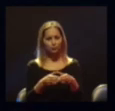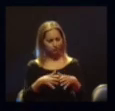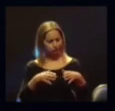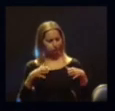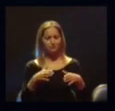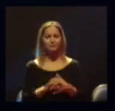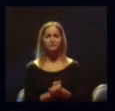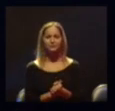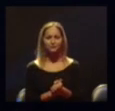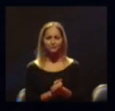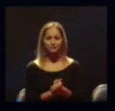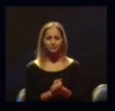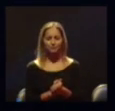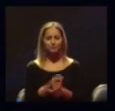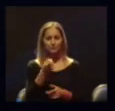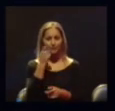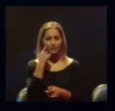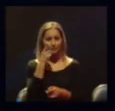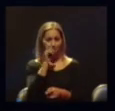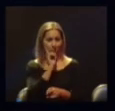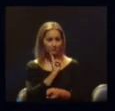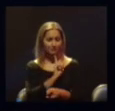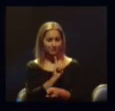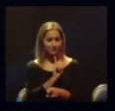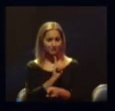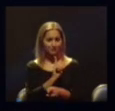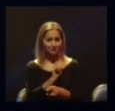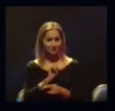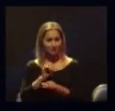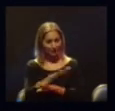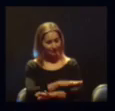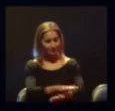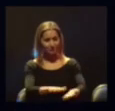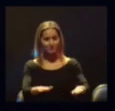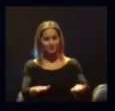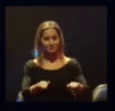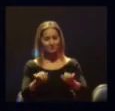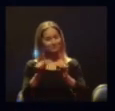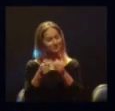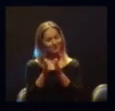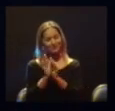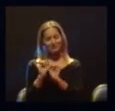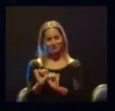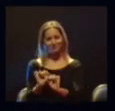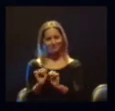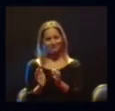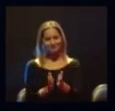grupos grandes. Atenção, meninas, a pista, minhas queridas, é toda vossa.